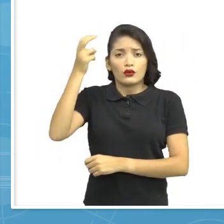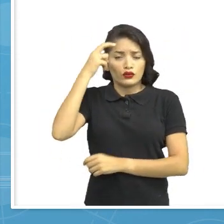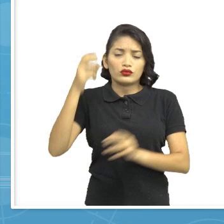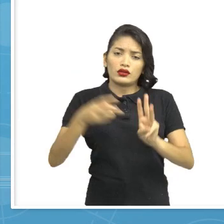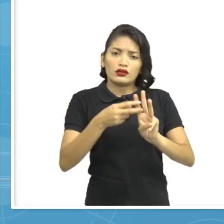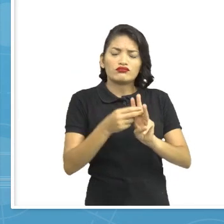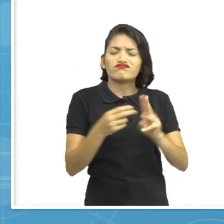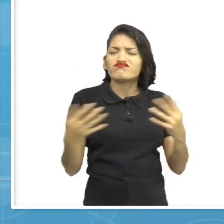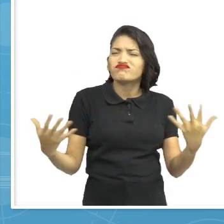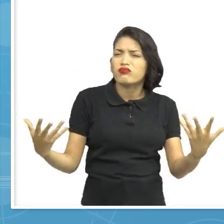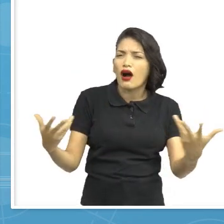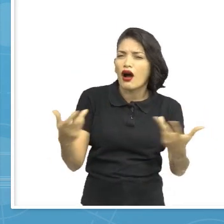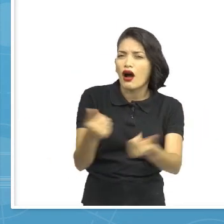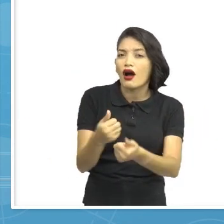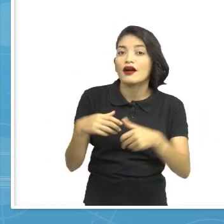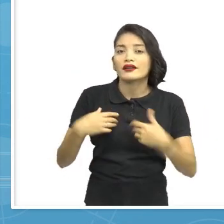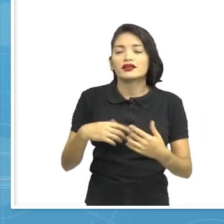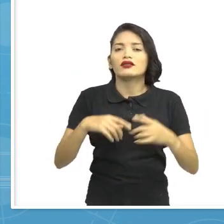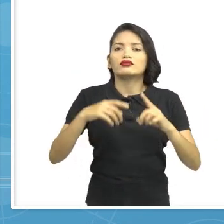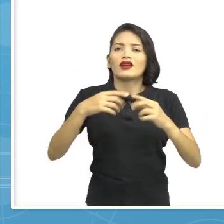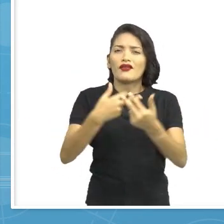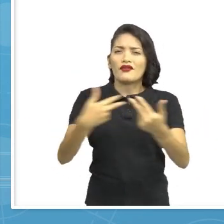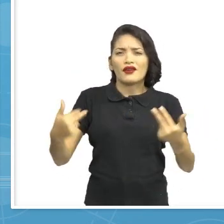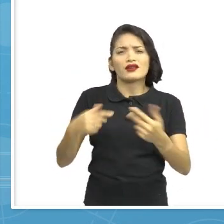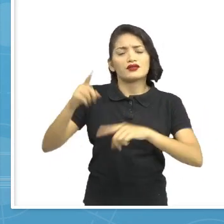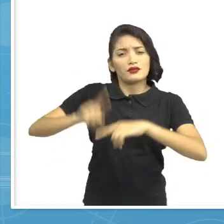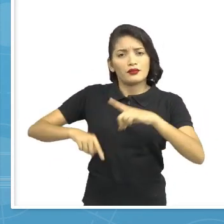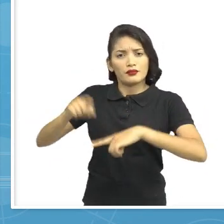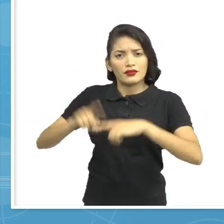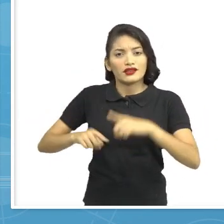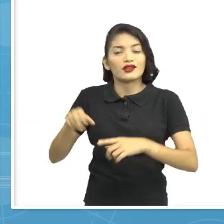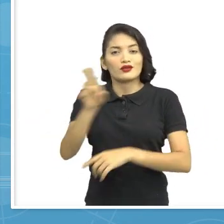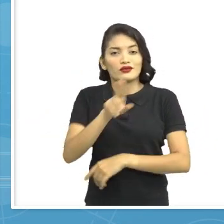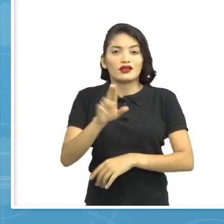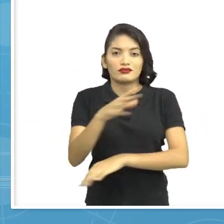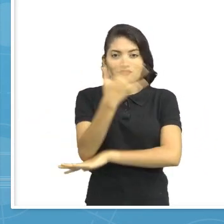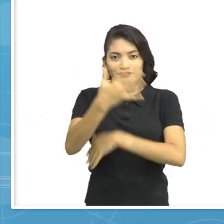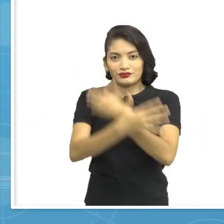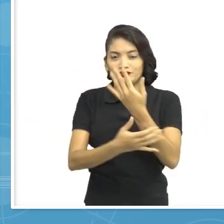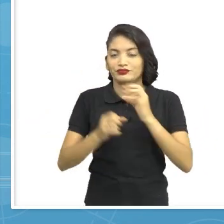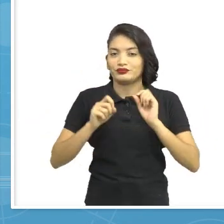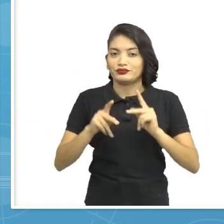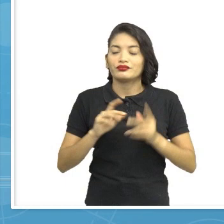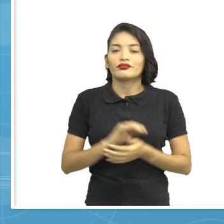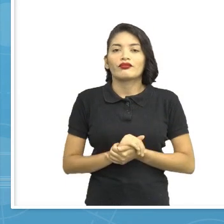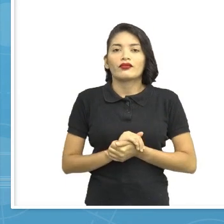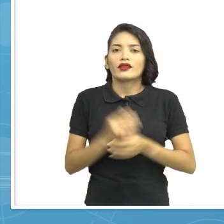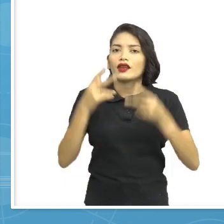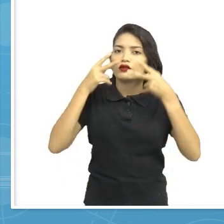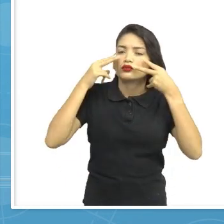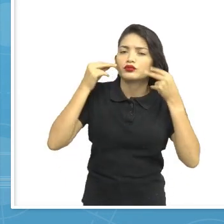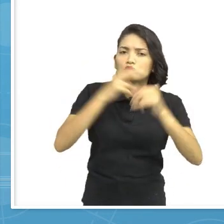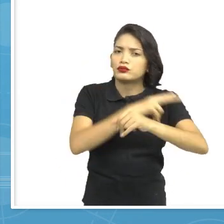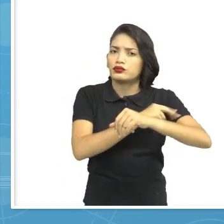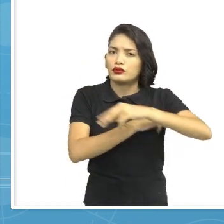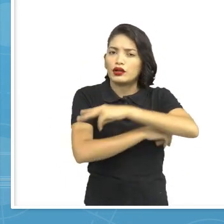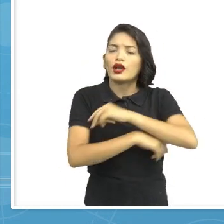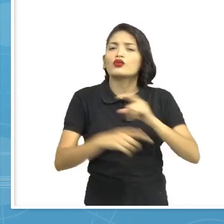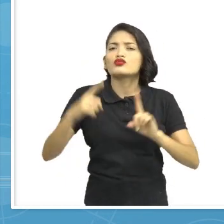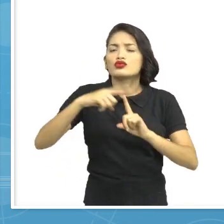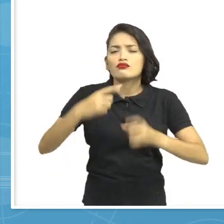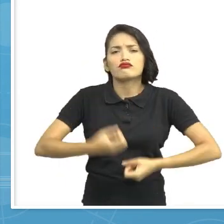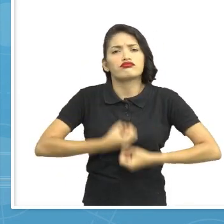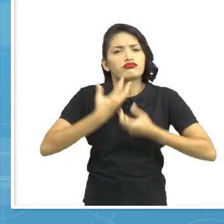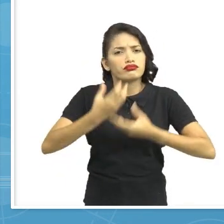rica, com grande diversidade de recursos e matérias-primas. A pintura corporal, uma forma de expressão artística,